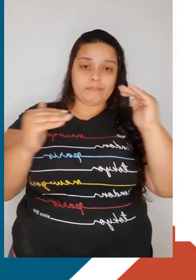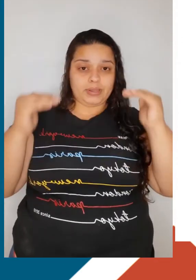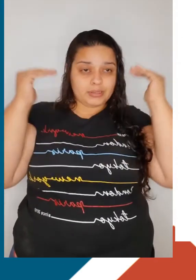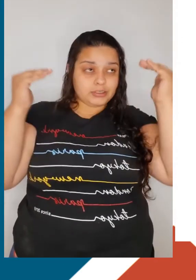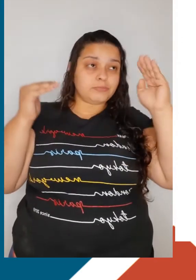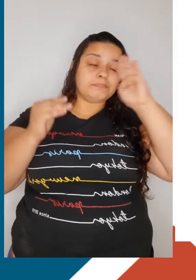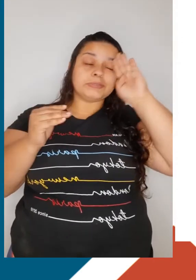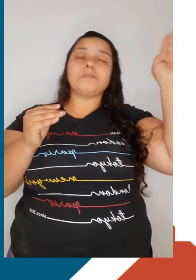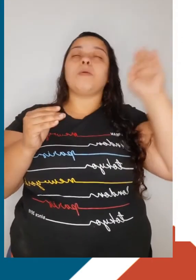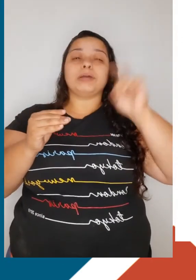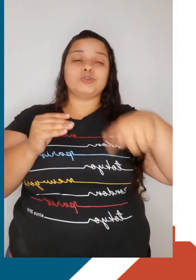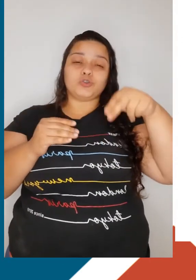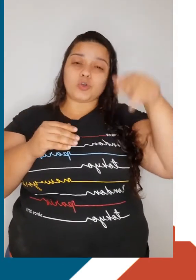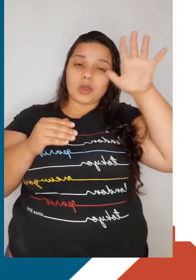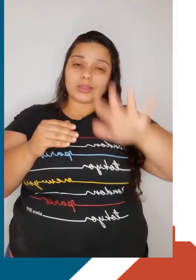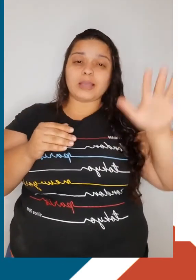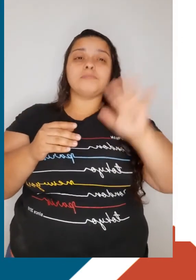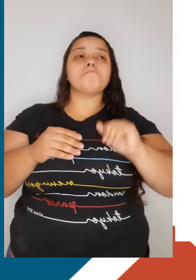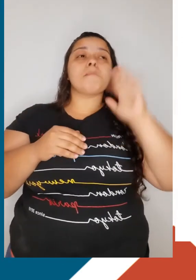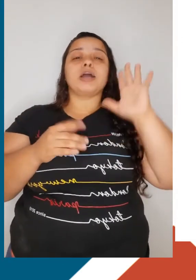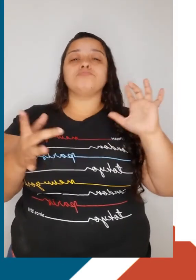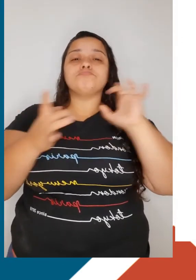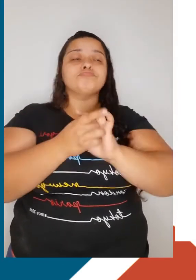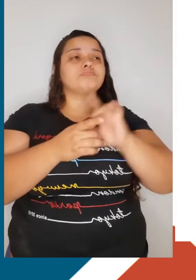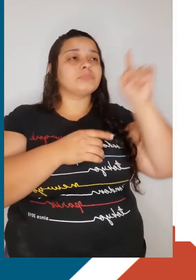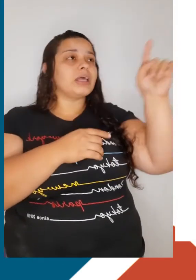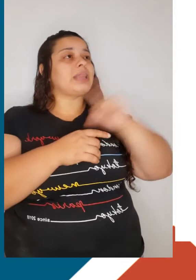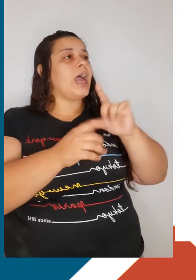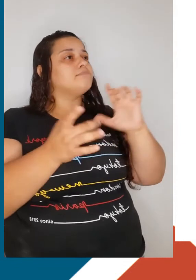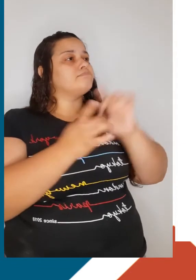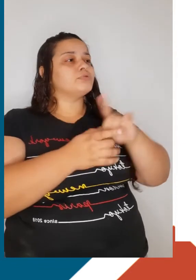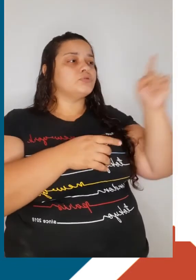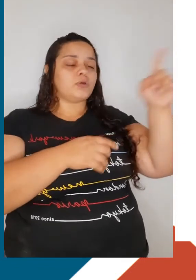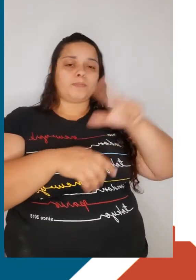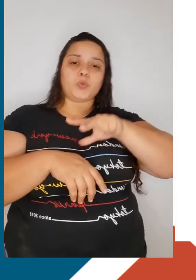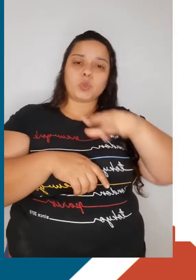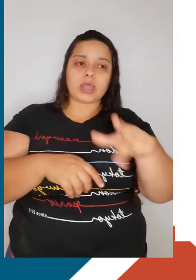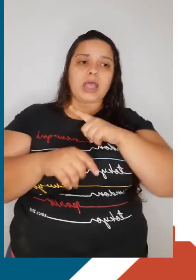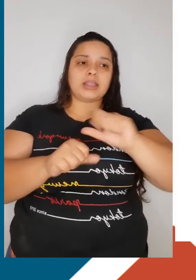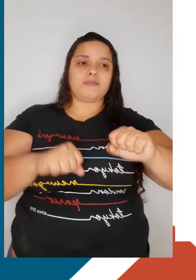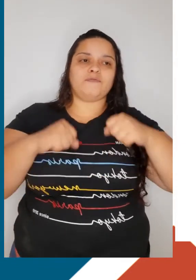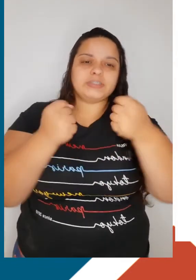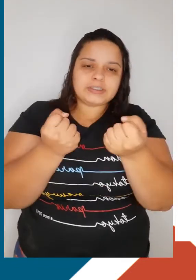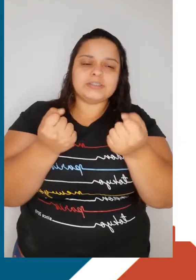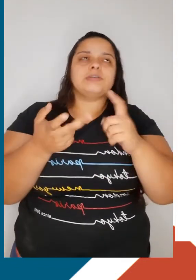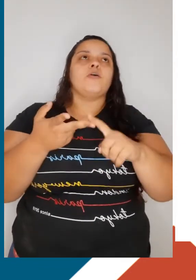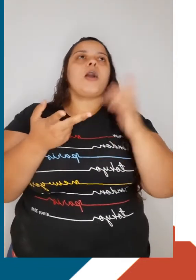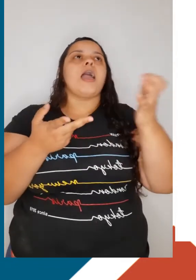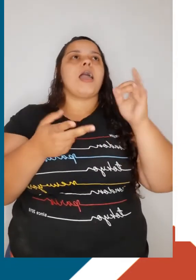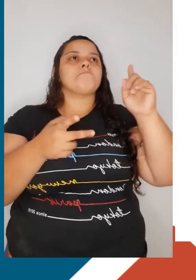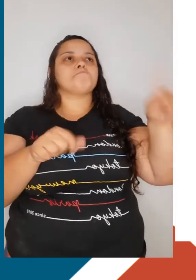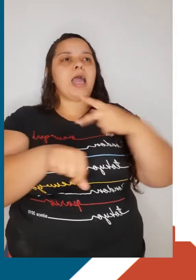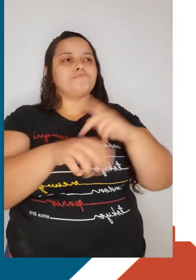elites regionais, principalmente do Nordeste, tinham mais ligações com as cortes portuguesas, contendo grupos defensores de